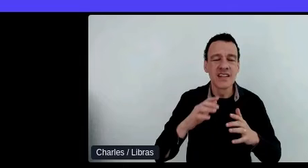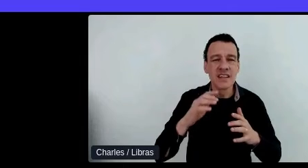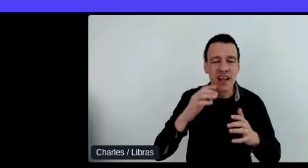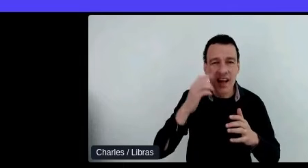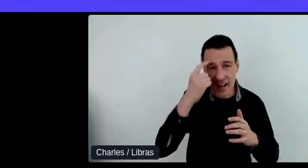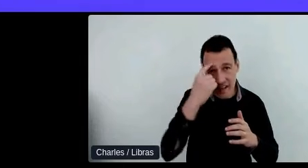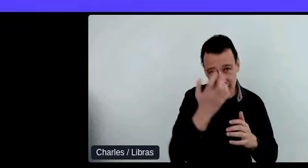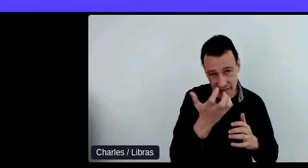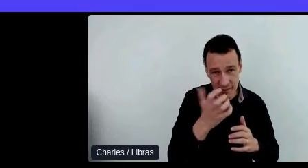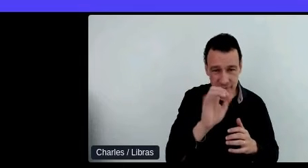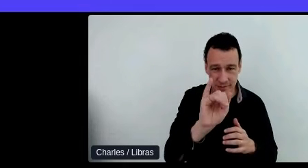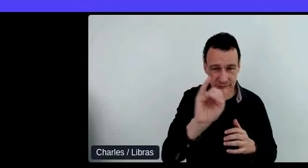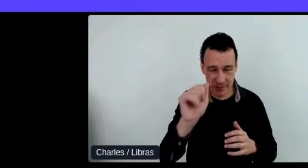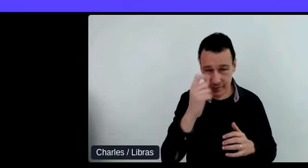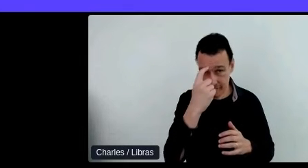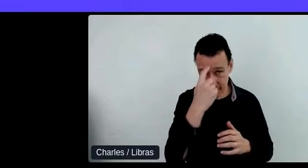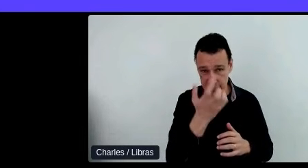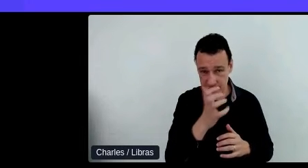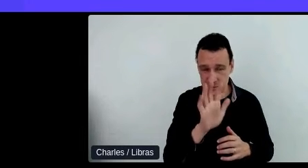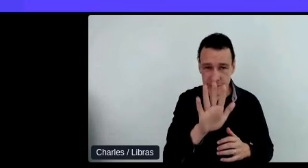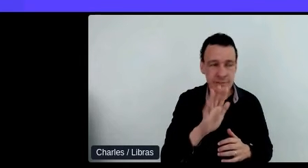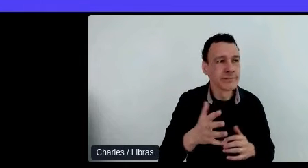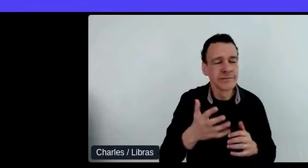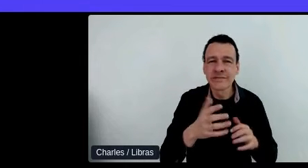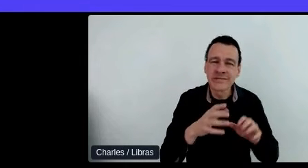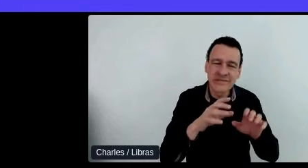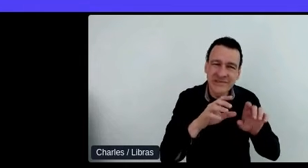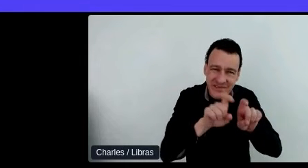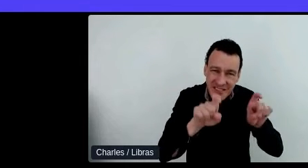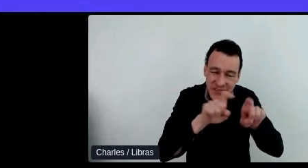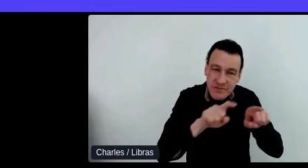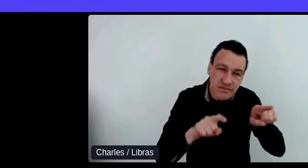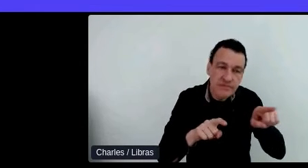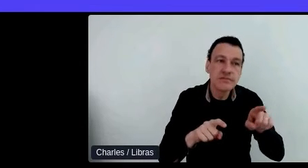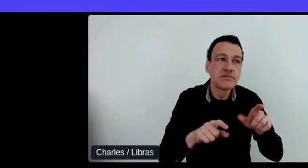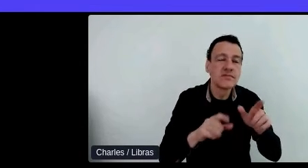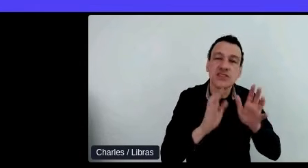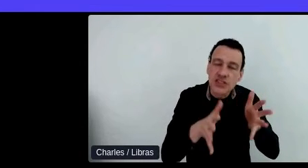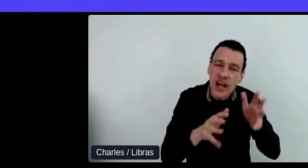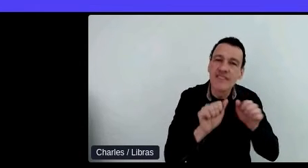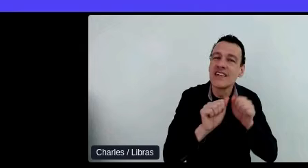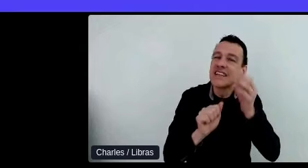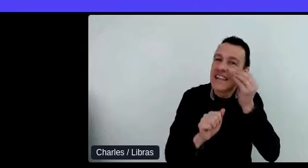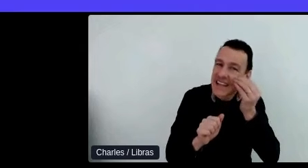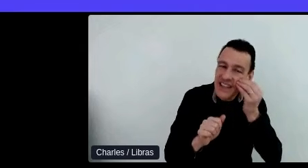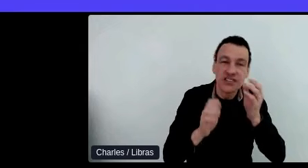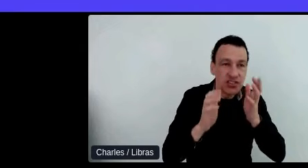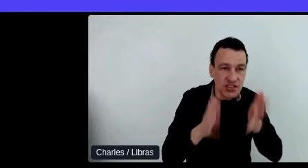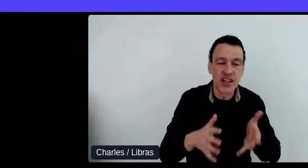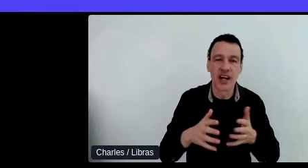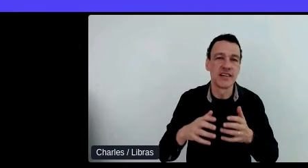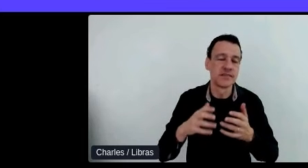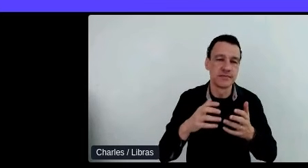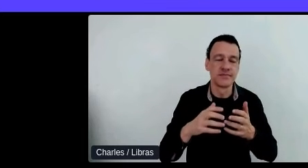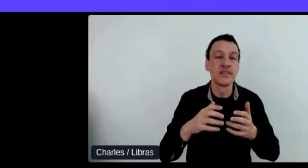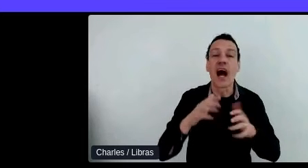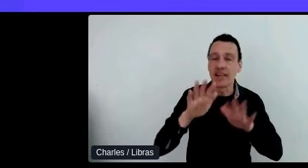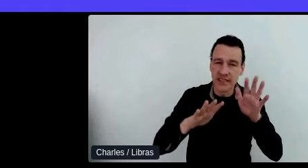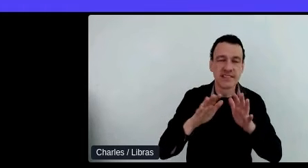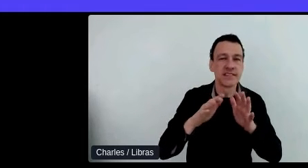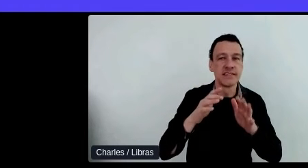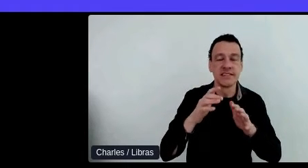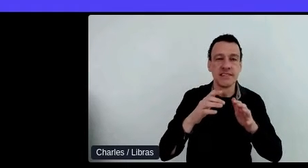máquinas, elas são aprovadas com testes que dão overfit, underfit, ou seja,